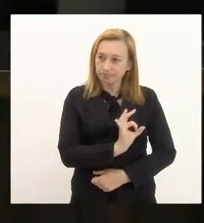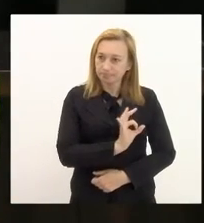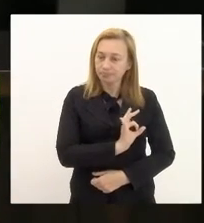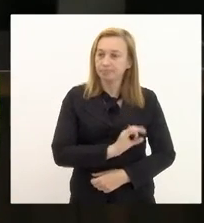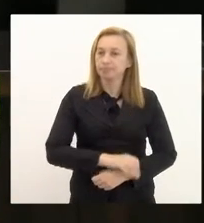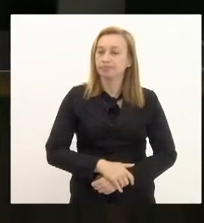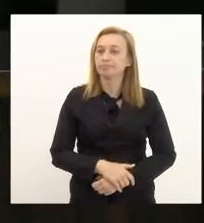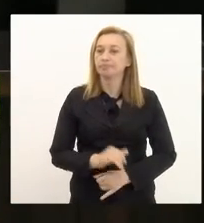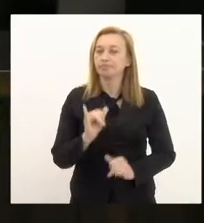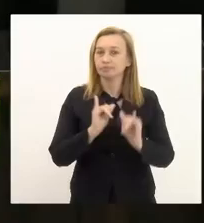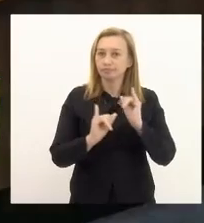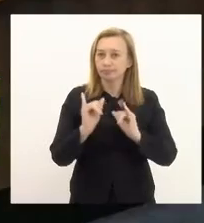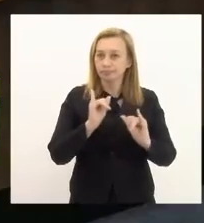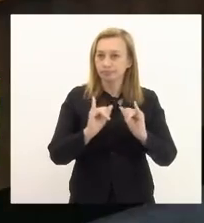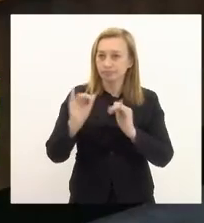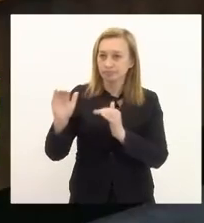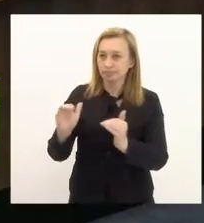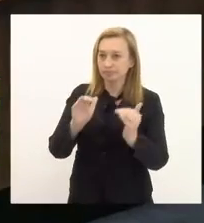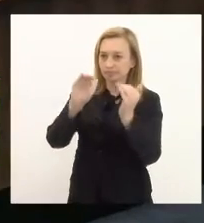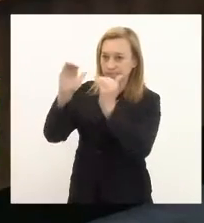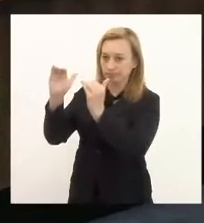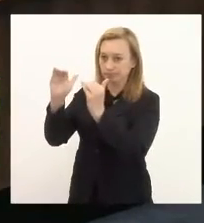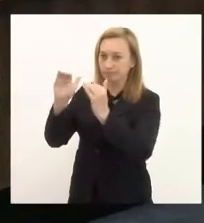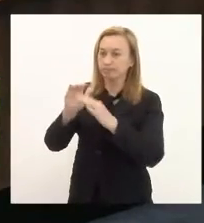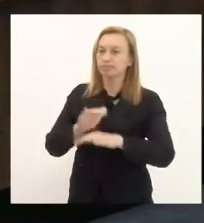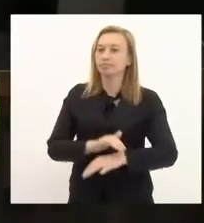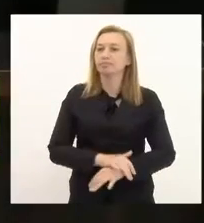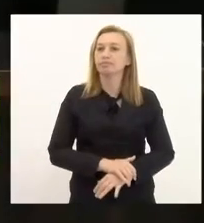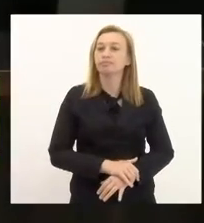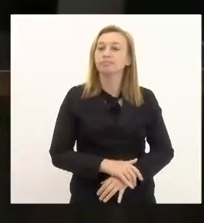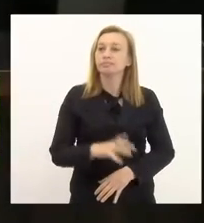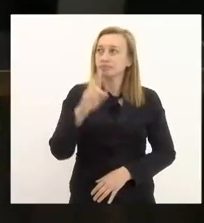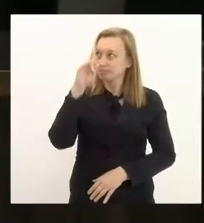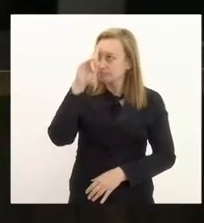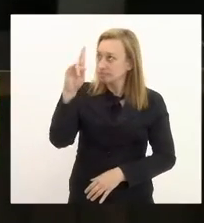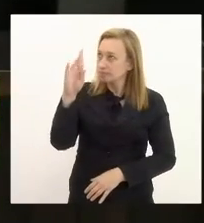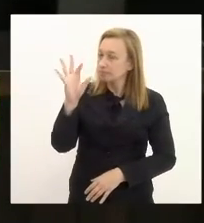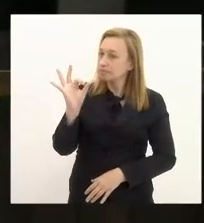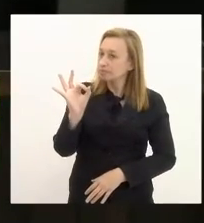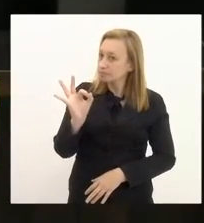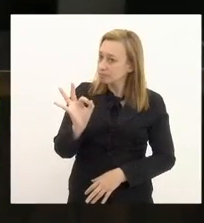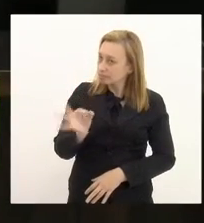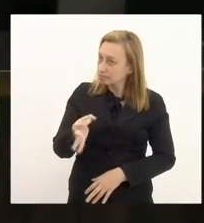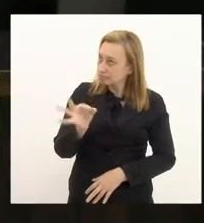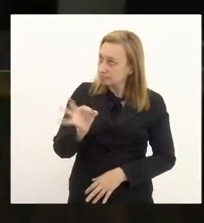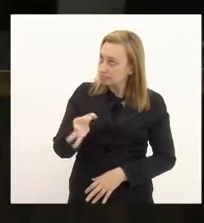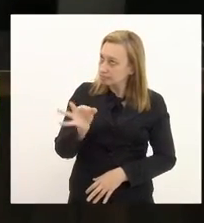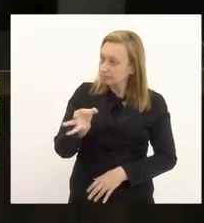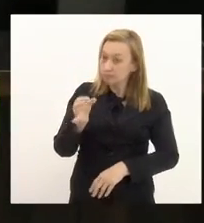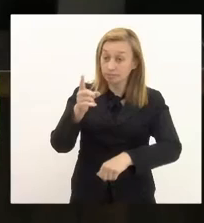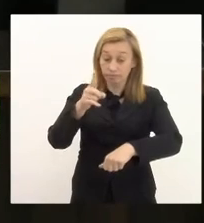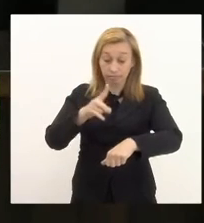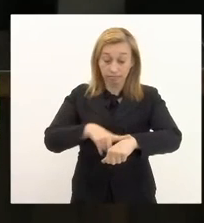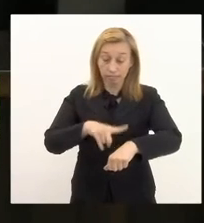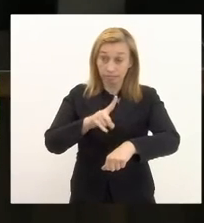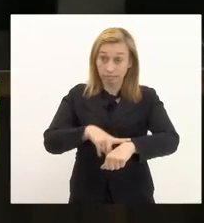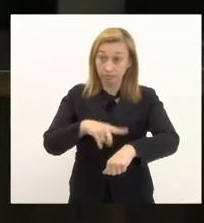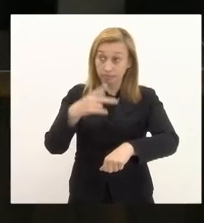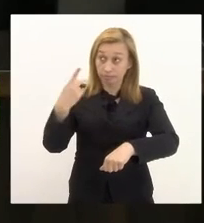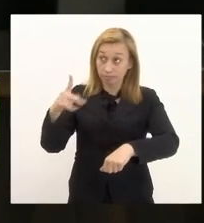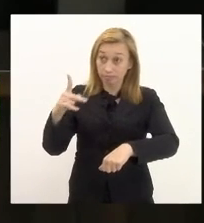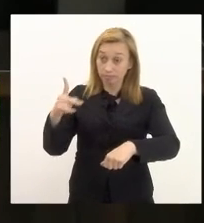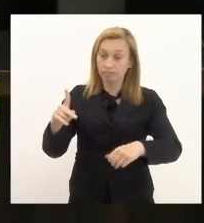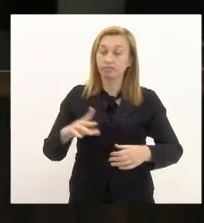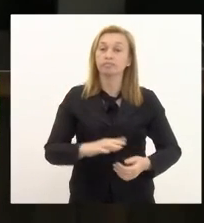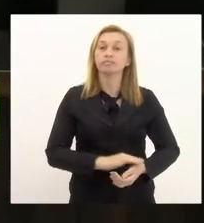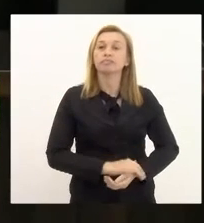informar a vossa excelência que a senhora ficou exatamente no seu tempo